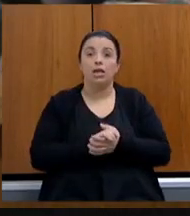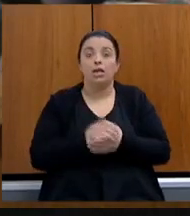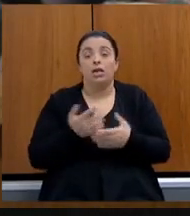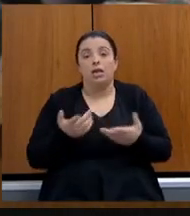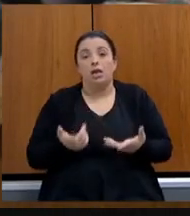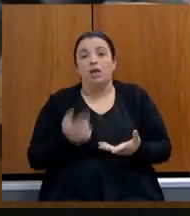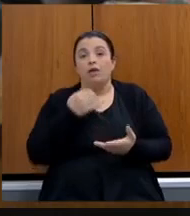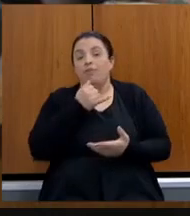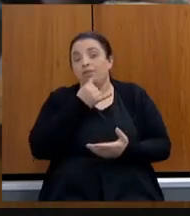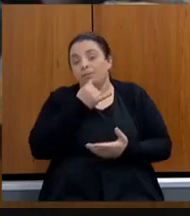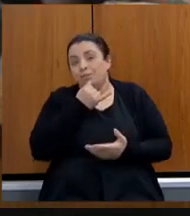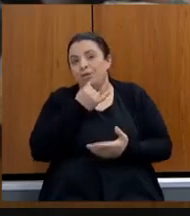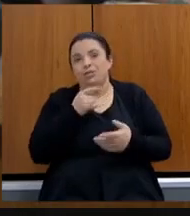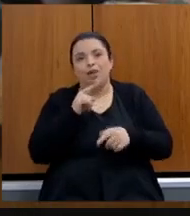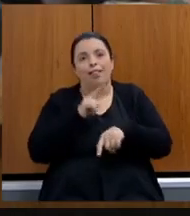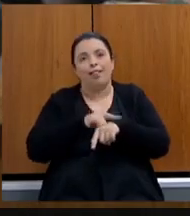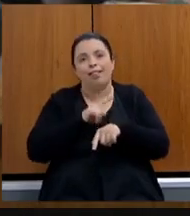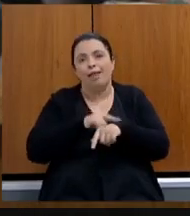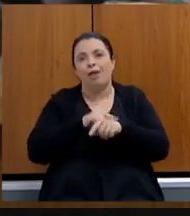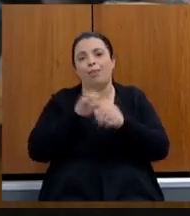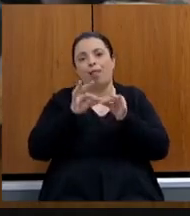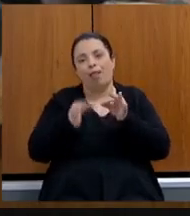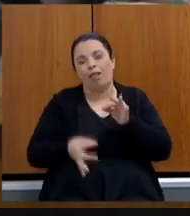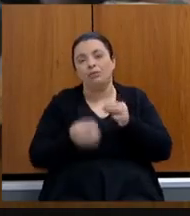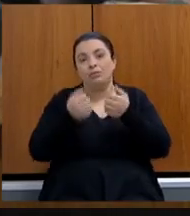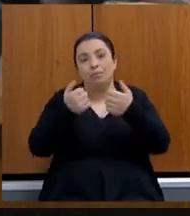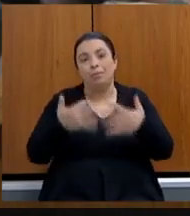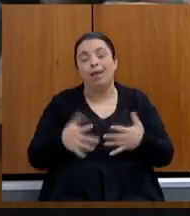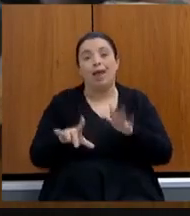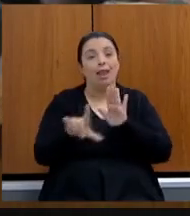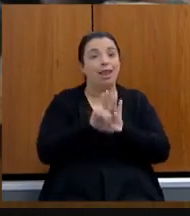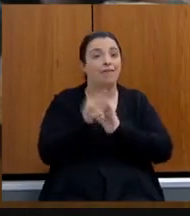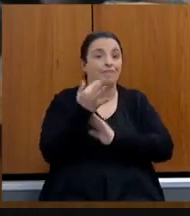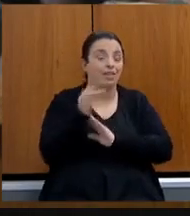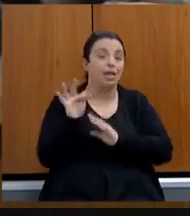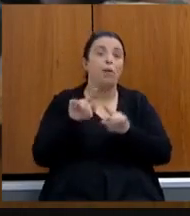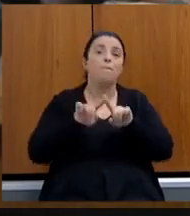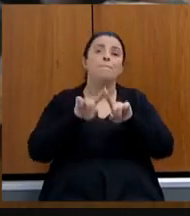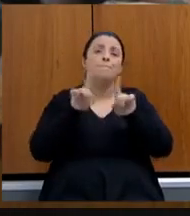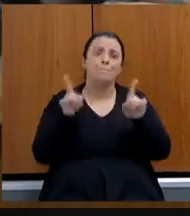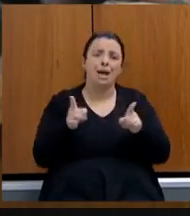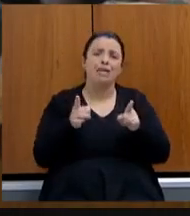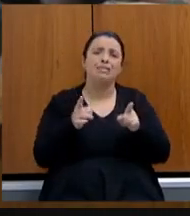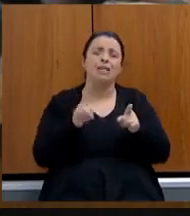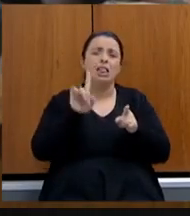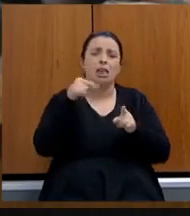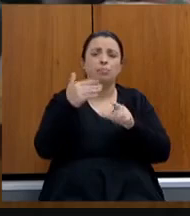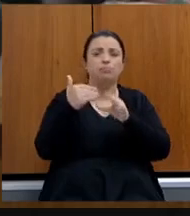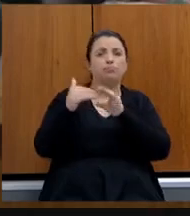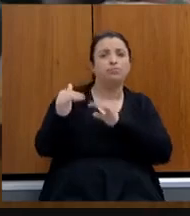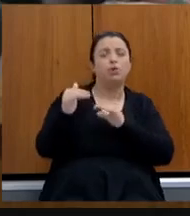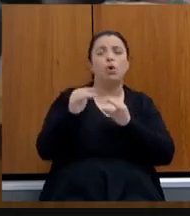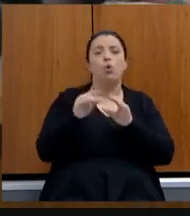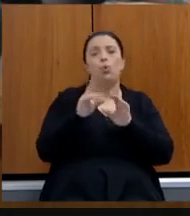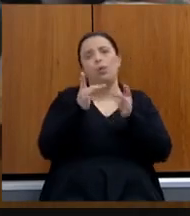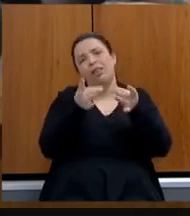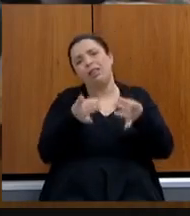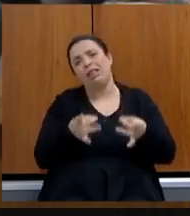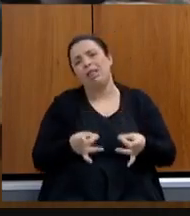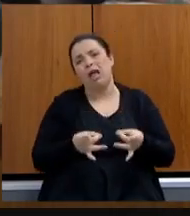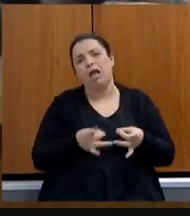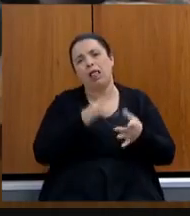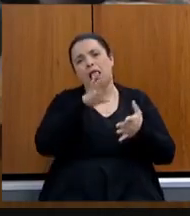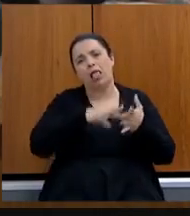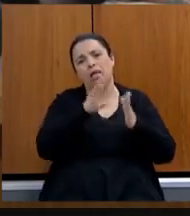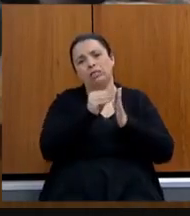eu não vou ter tempo para falar especificamente da lei federal mas eu lhe encaminho o detalhamento eu acho que a gente vem é